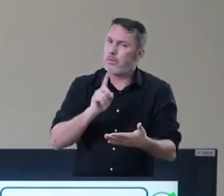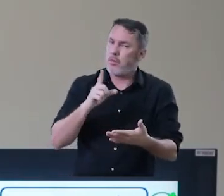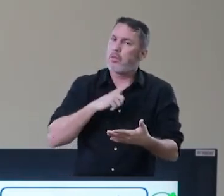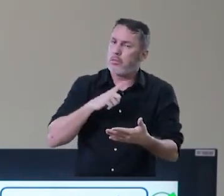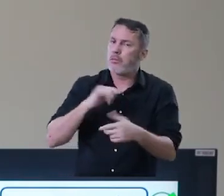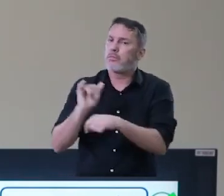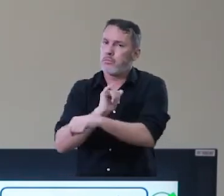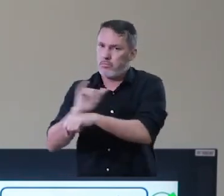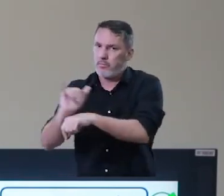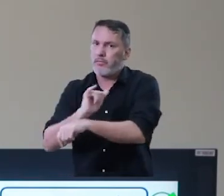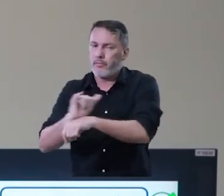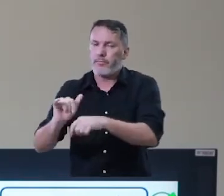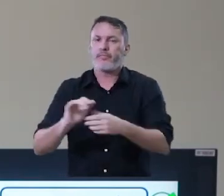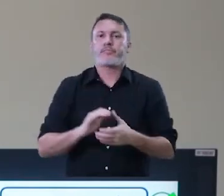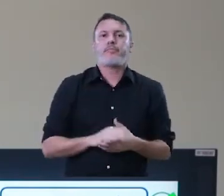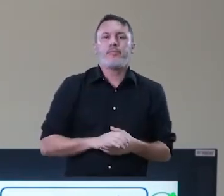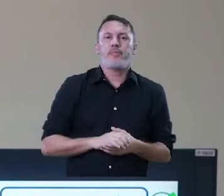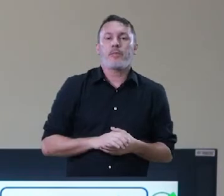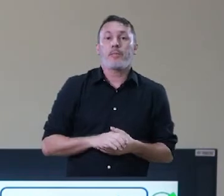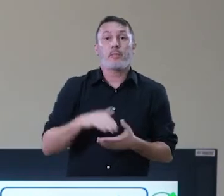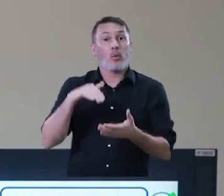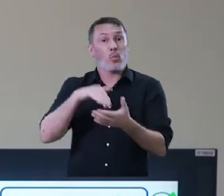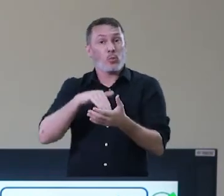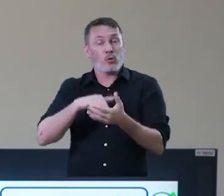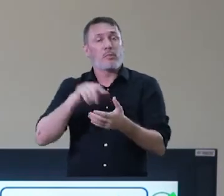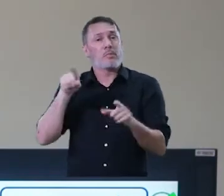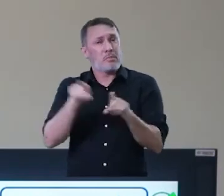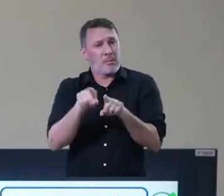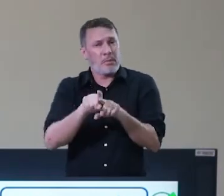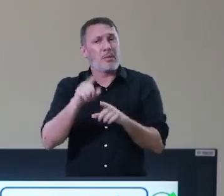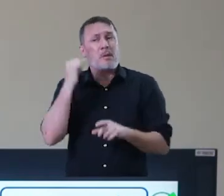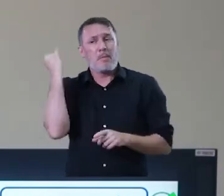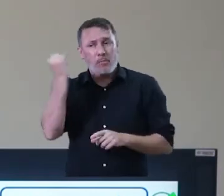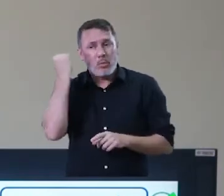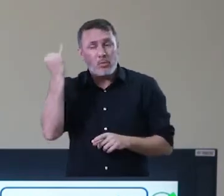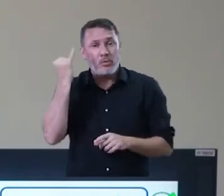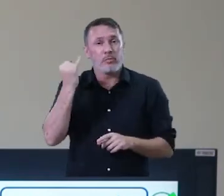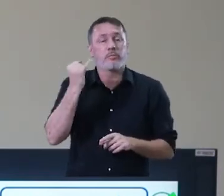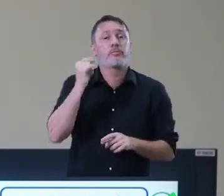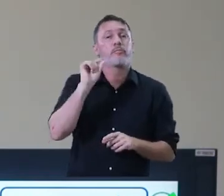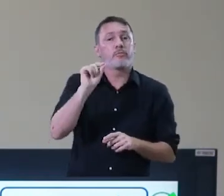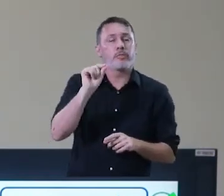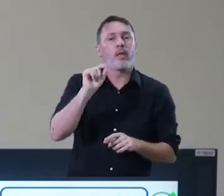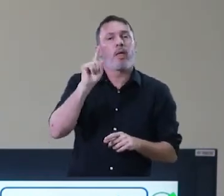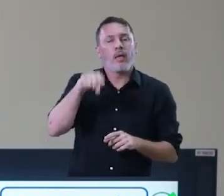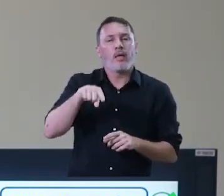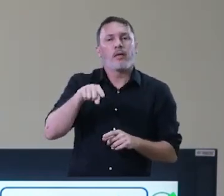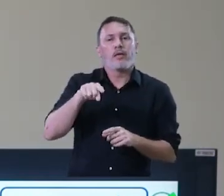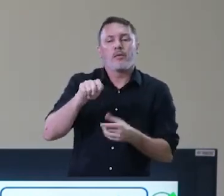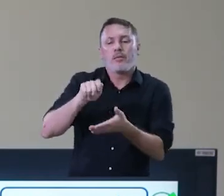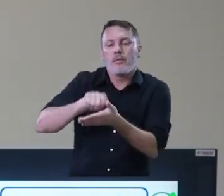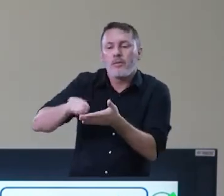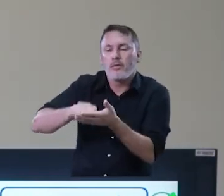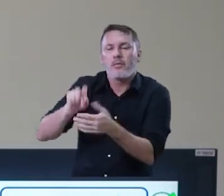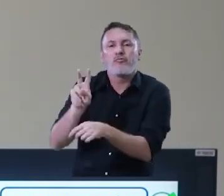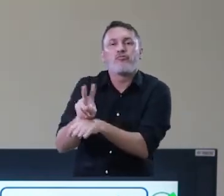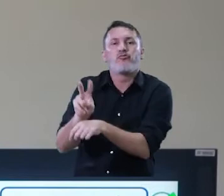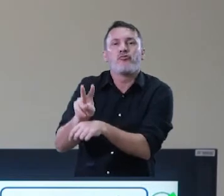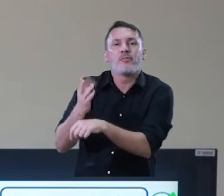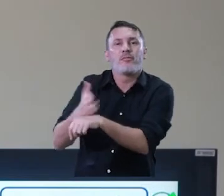temos alguns caminhos. E, por último, uma parte muito importante, meu aluno, que é a parte do